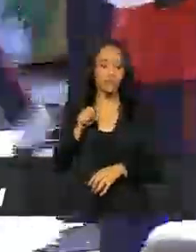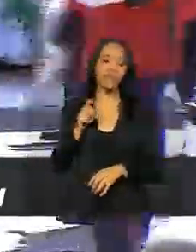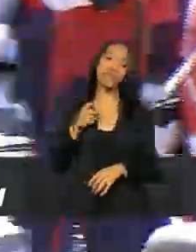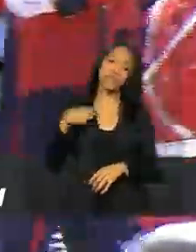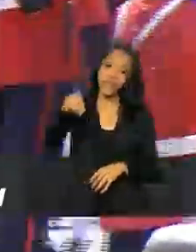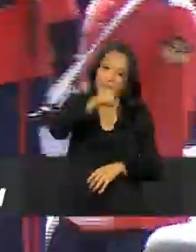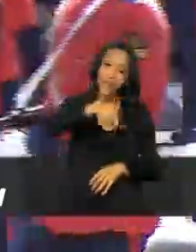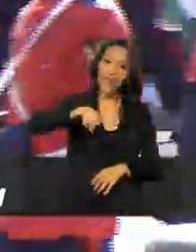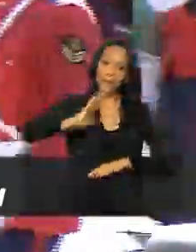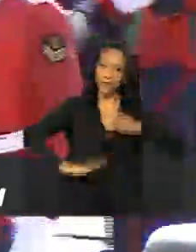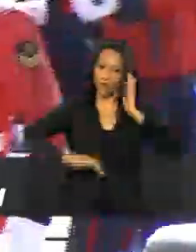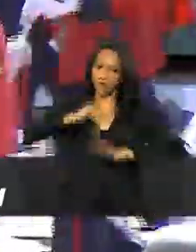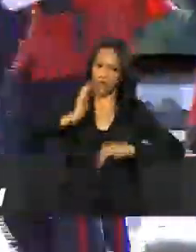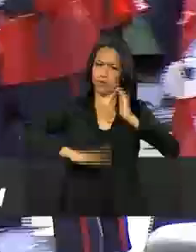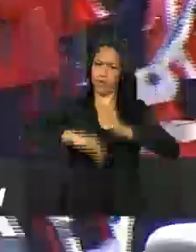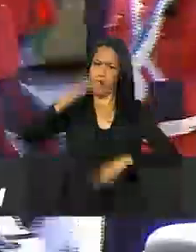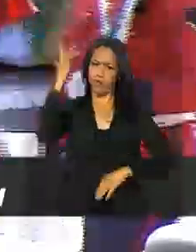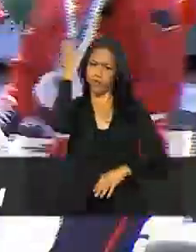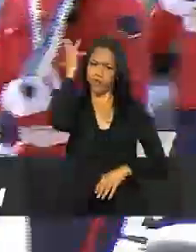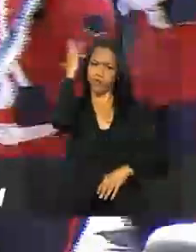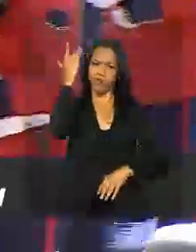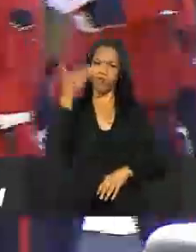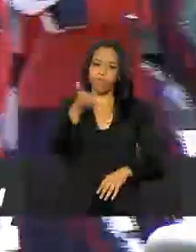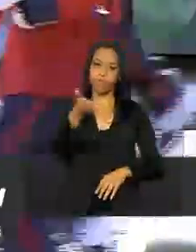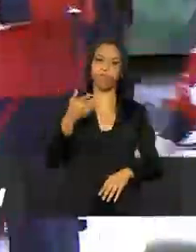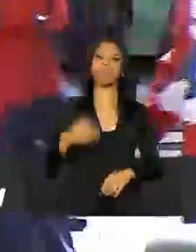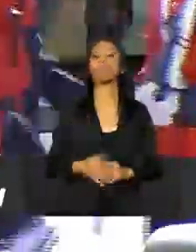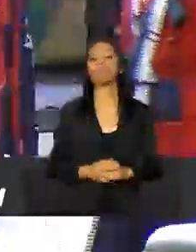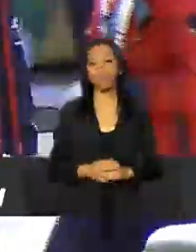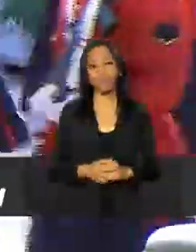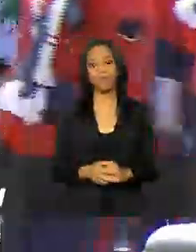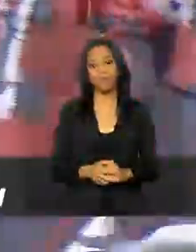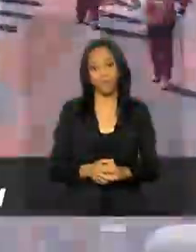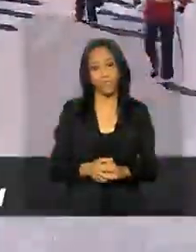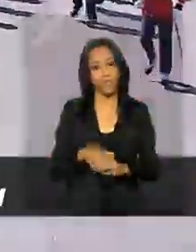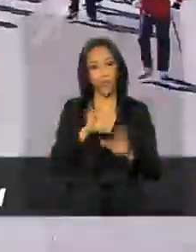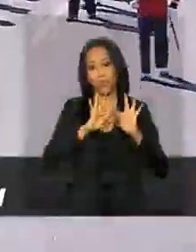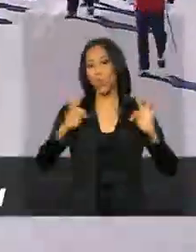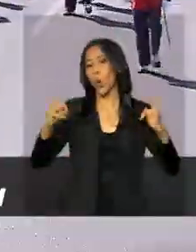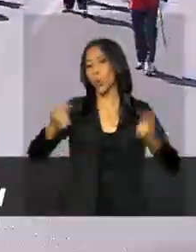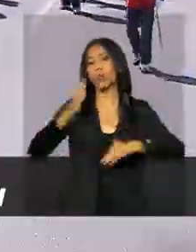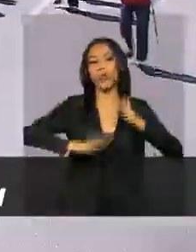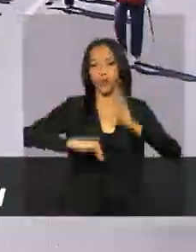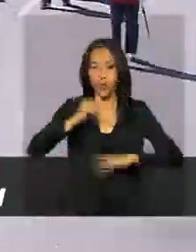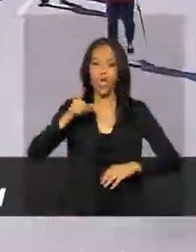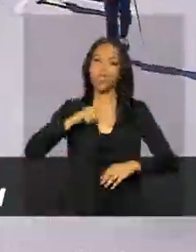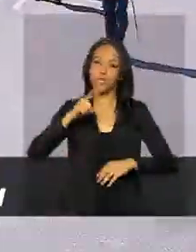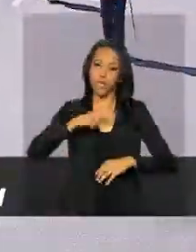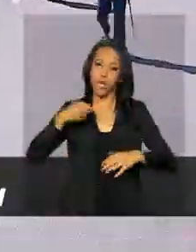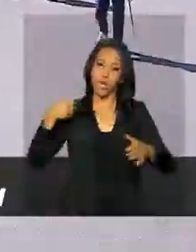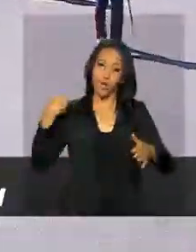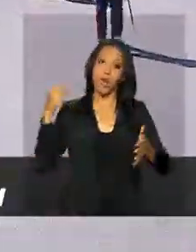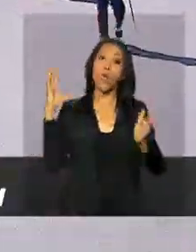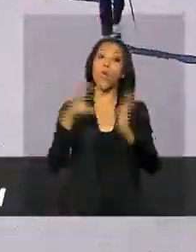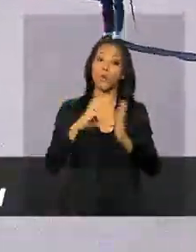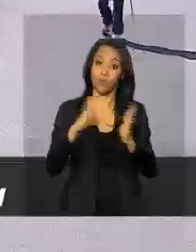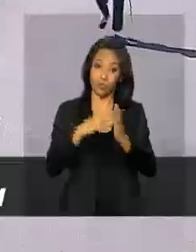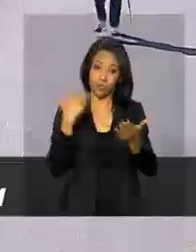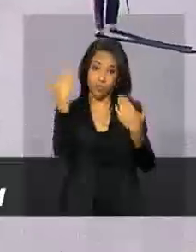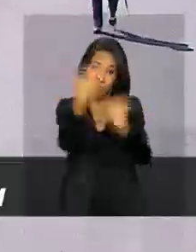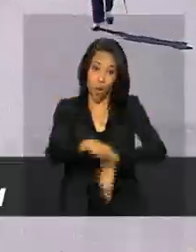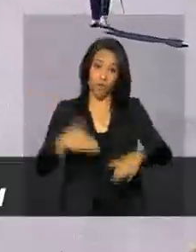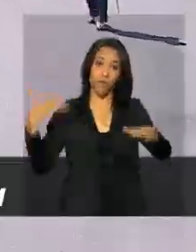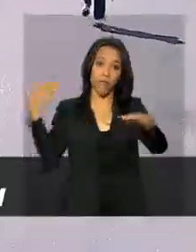ser uma tropa profissional. Não existe serviço militar obrigatório nos fuzileiros navais. São todos profissionais concursados. Tá certo. E olha, sobre essas